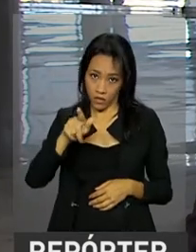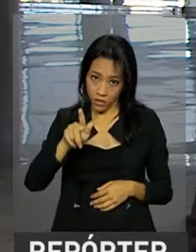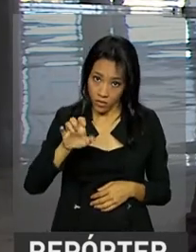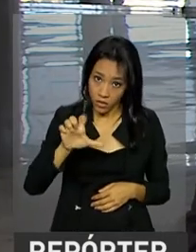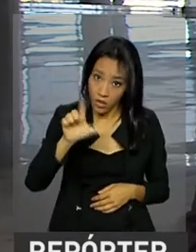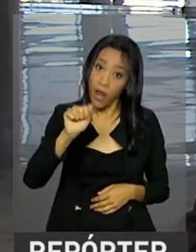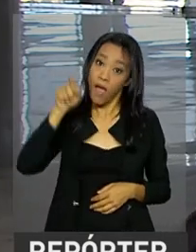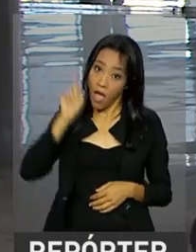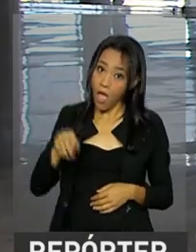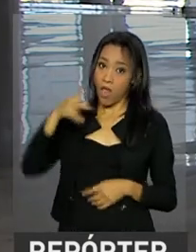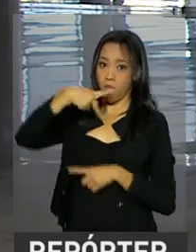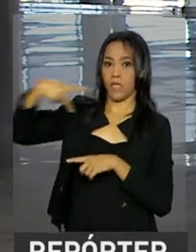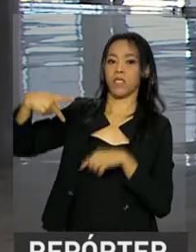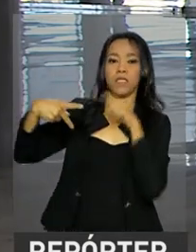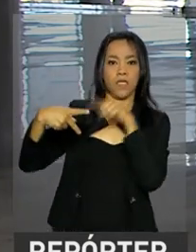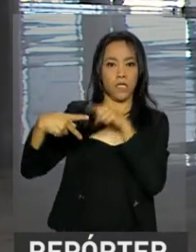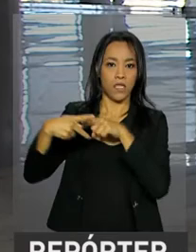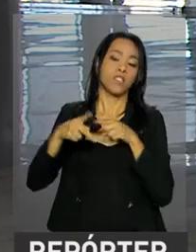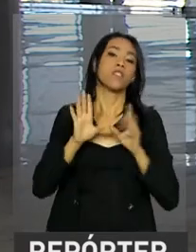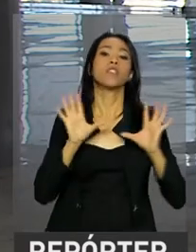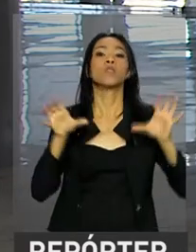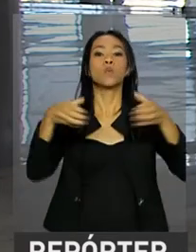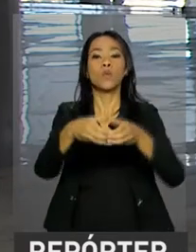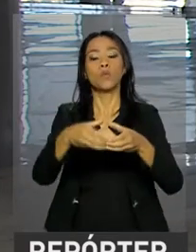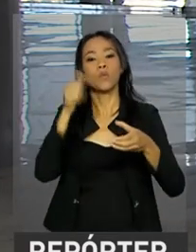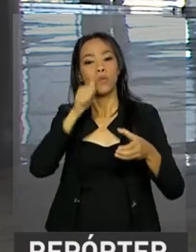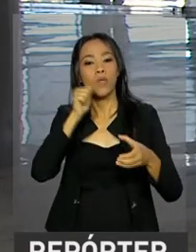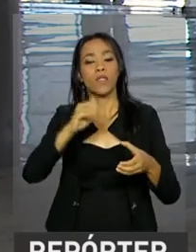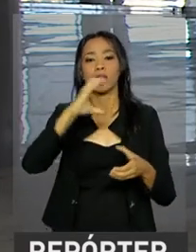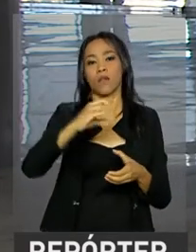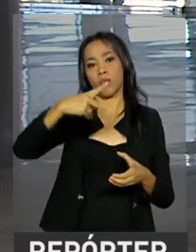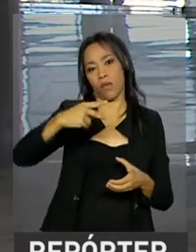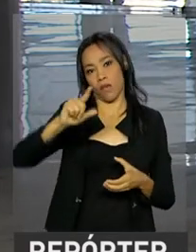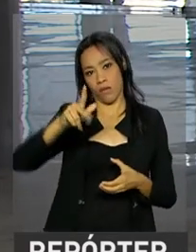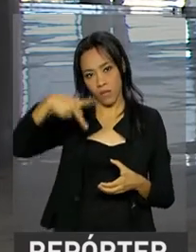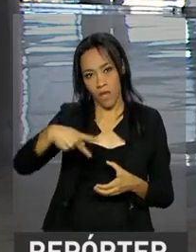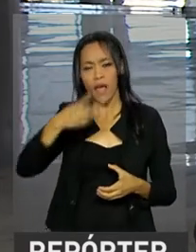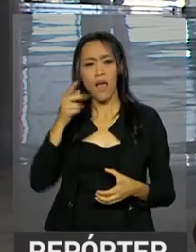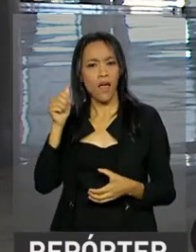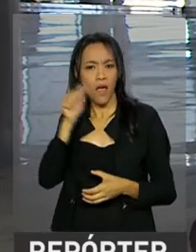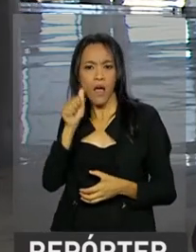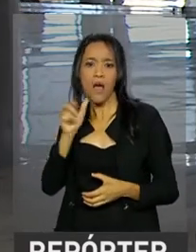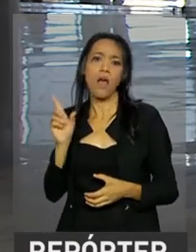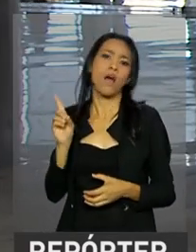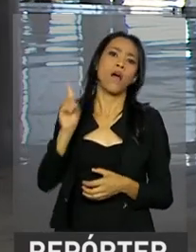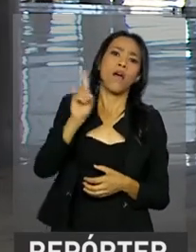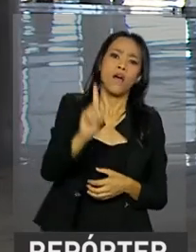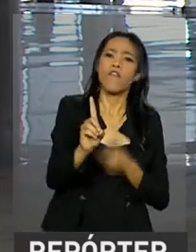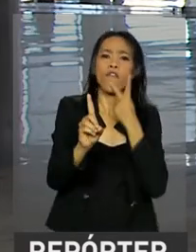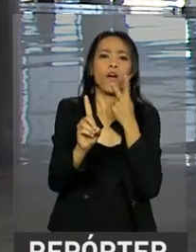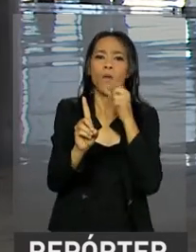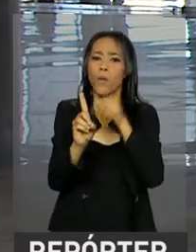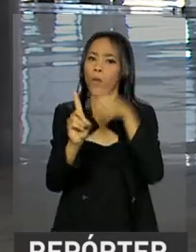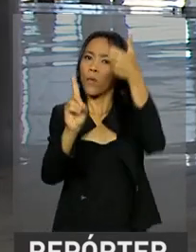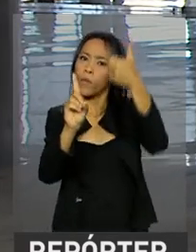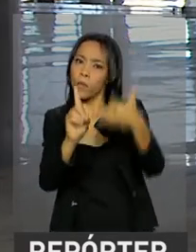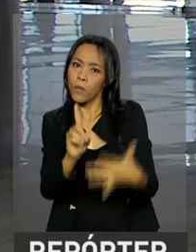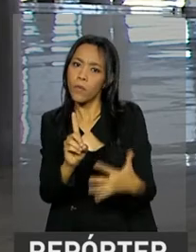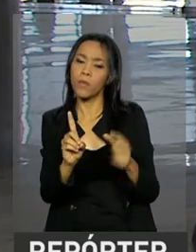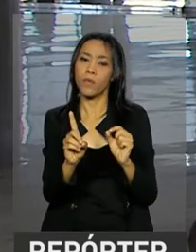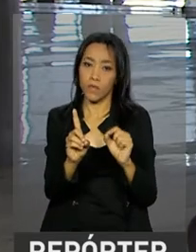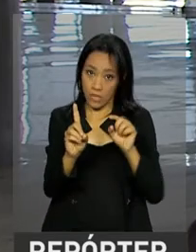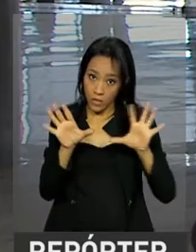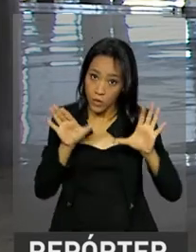comissão, a Rede de Mulheres da CPLP. Ela disse aí que o trabalho, essa reunião aí da Rede de Mulheres Parlamentares